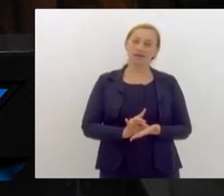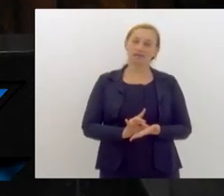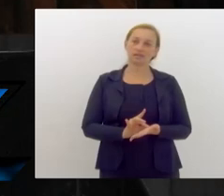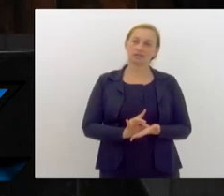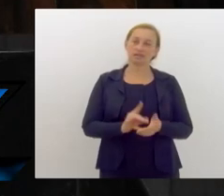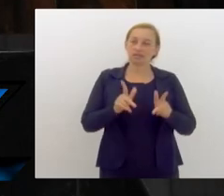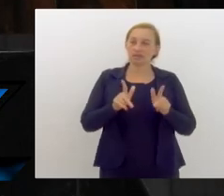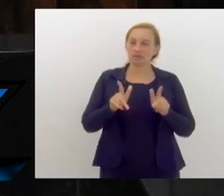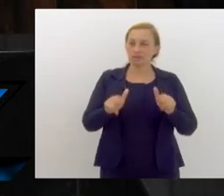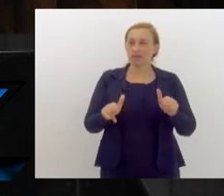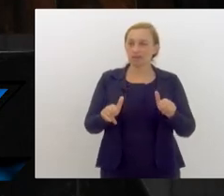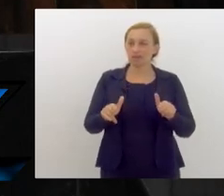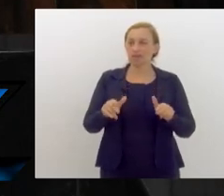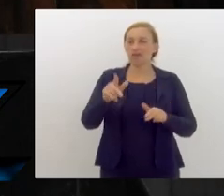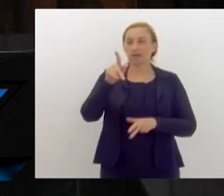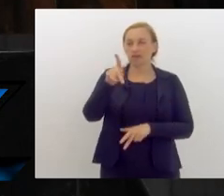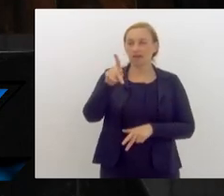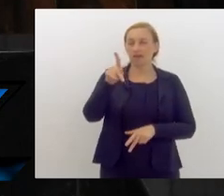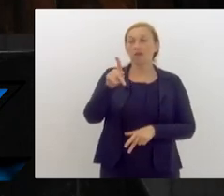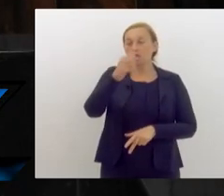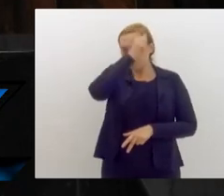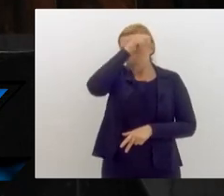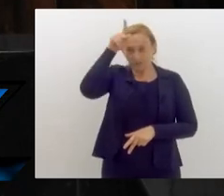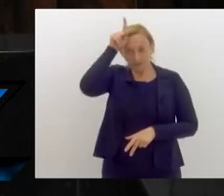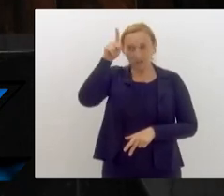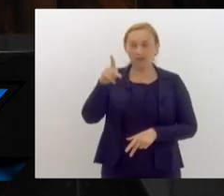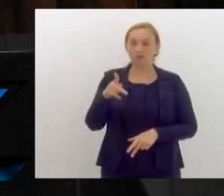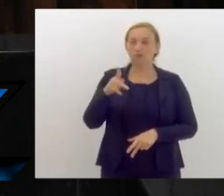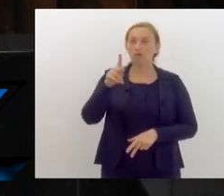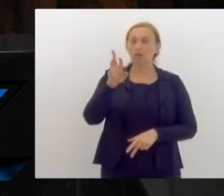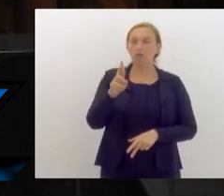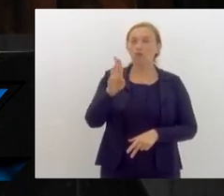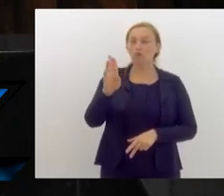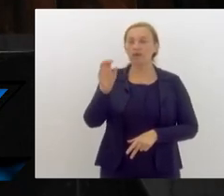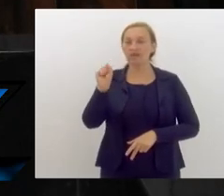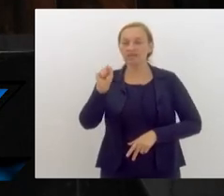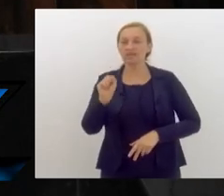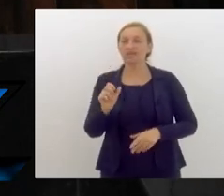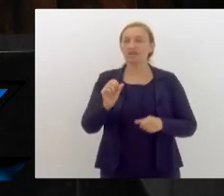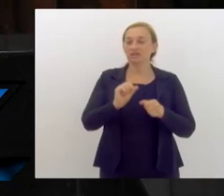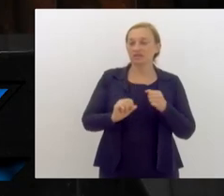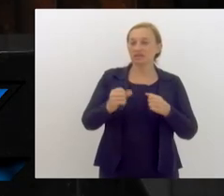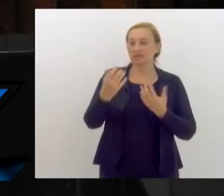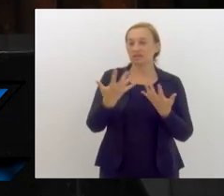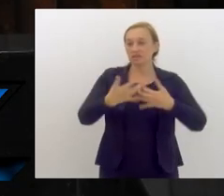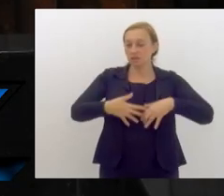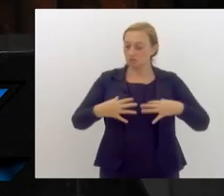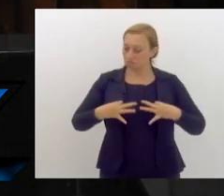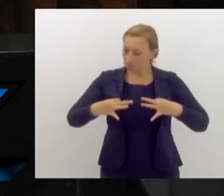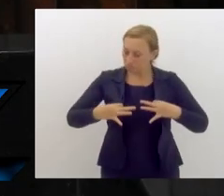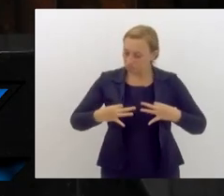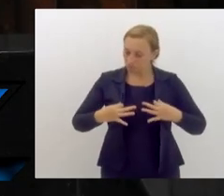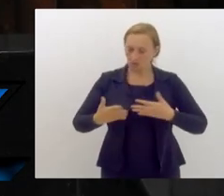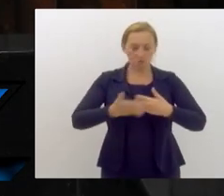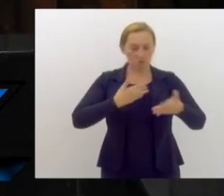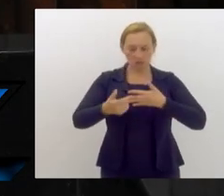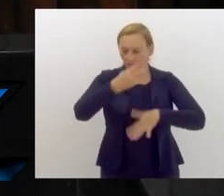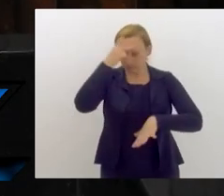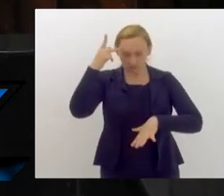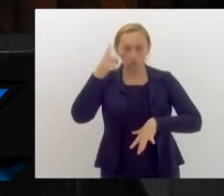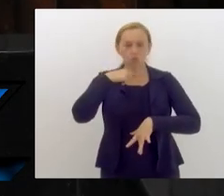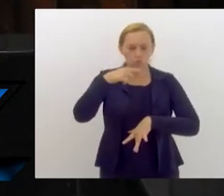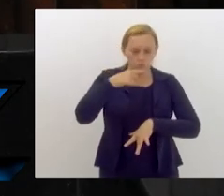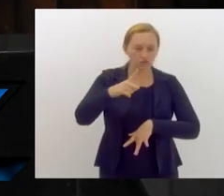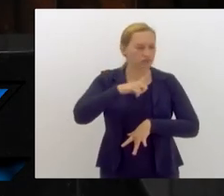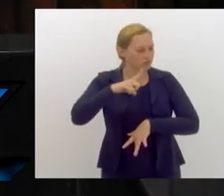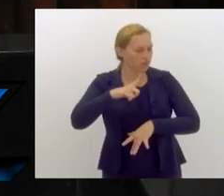Rubens bom tempo que ele tá fazendo em Petrópolis Então quero que colocar o meu mandato à disposição de qualquer pessoa que tem alguma